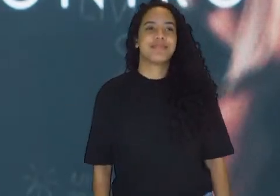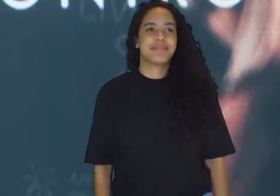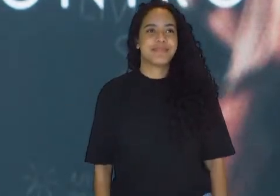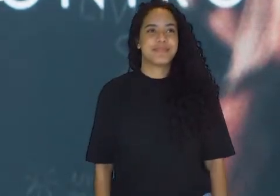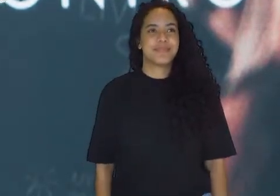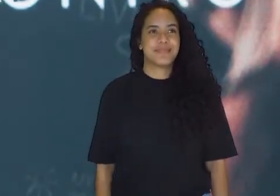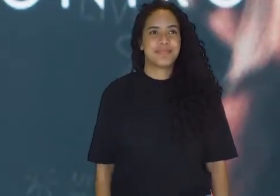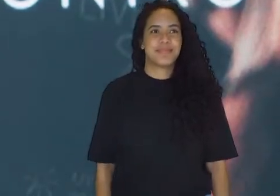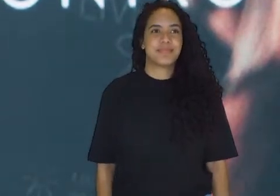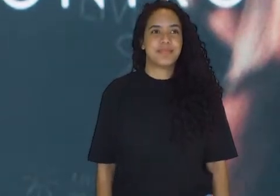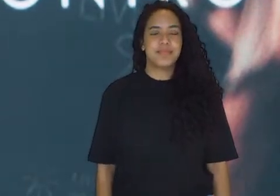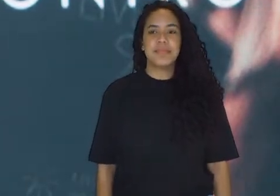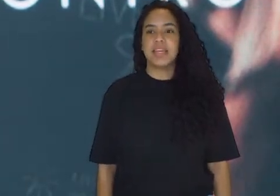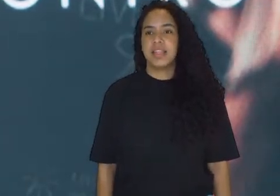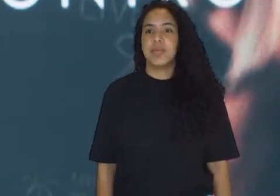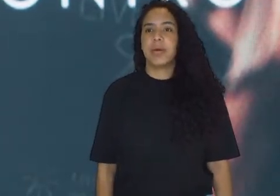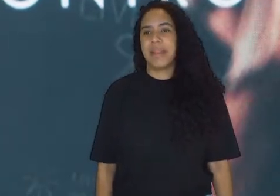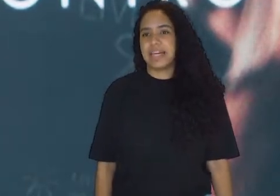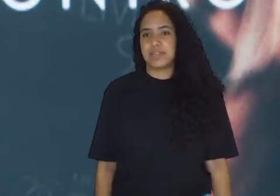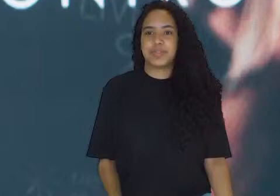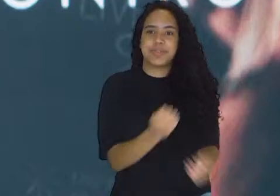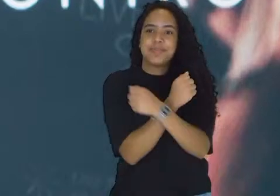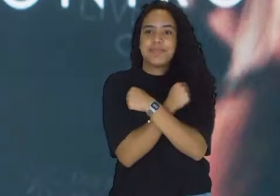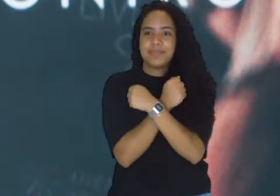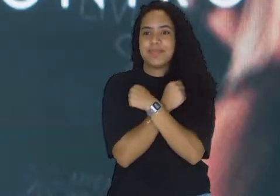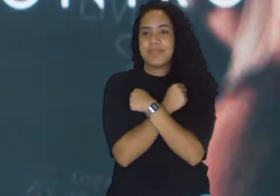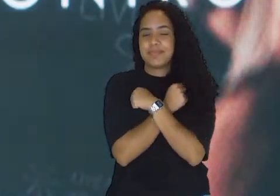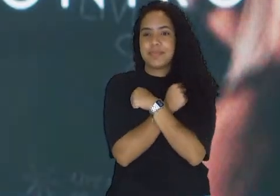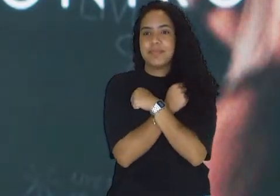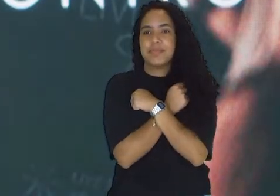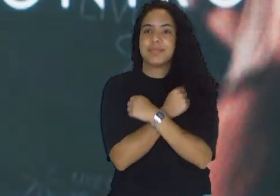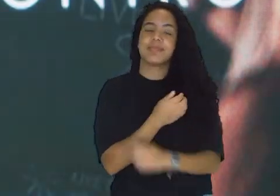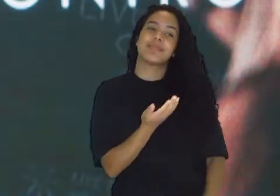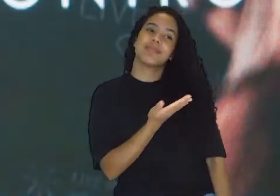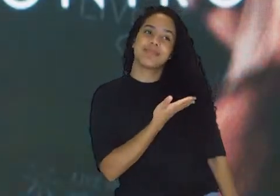Você já deu um abraço no seu irmão bem forte aí?